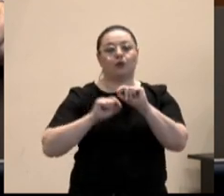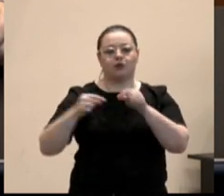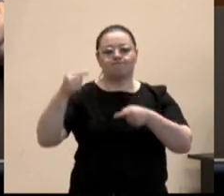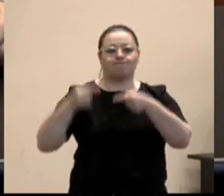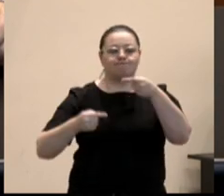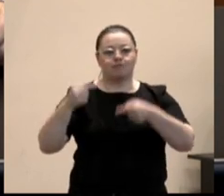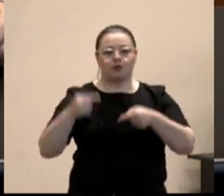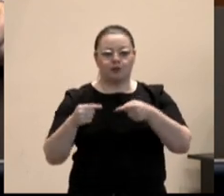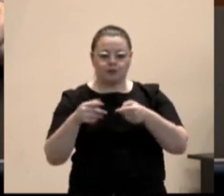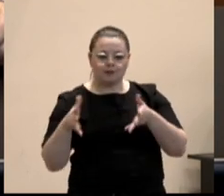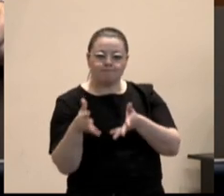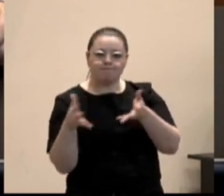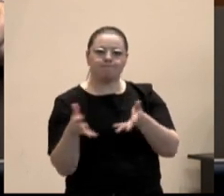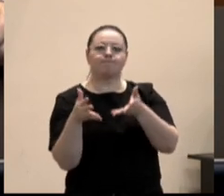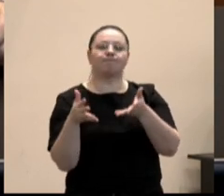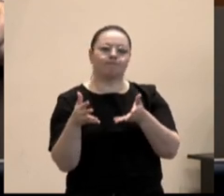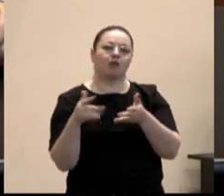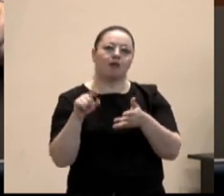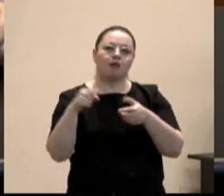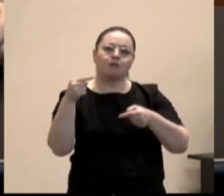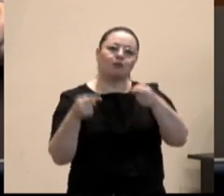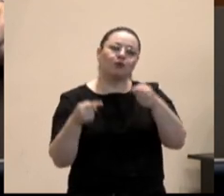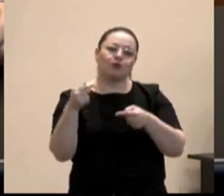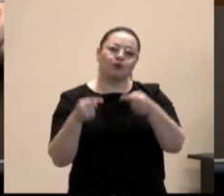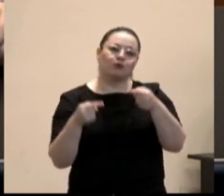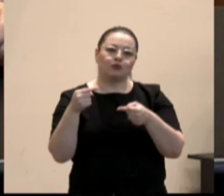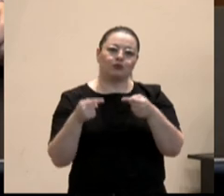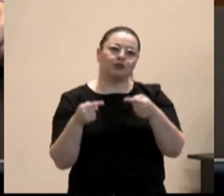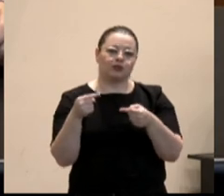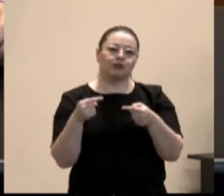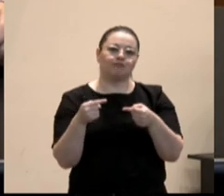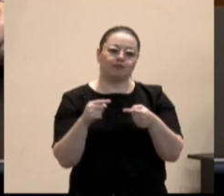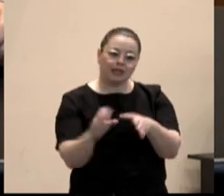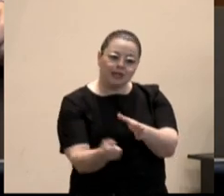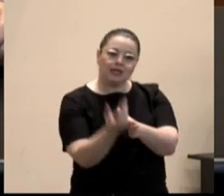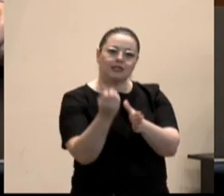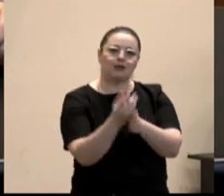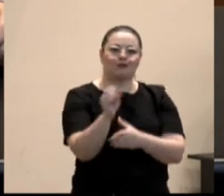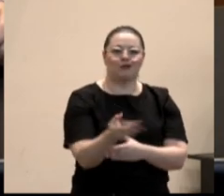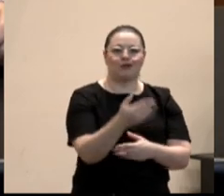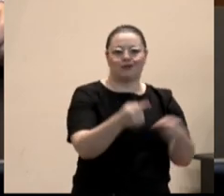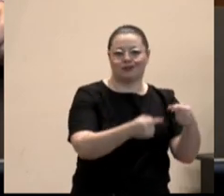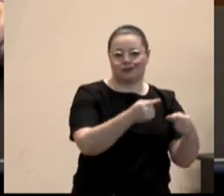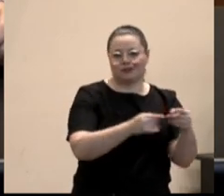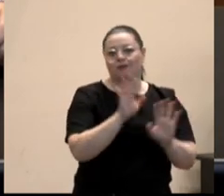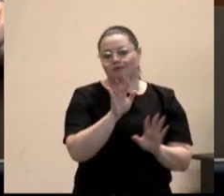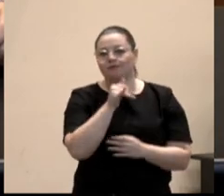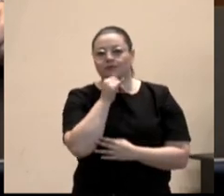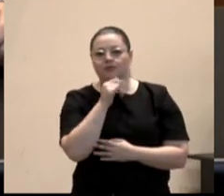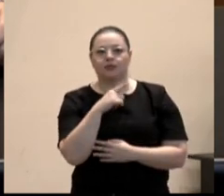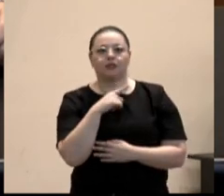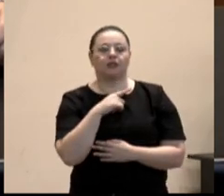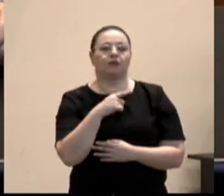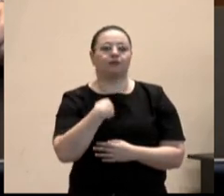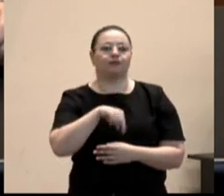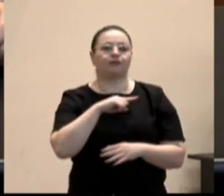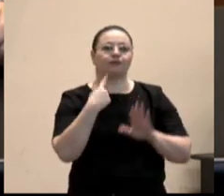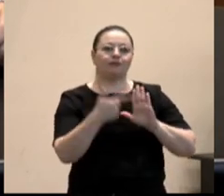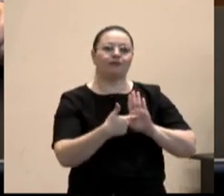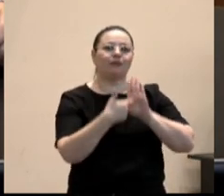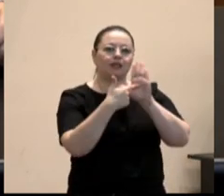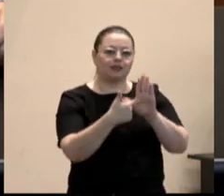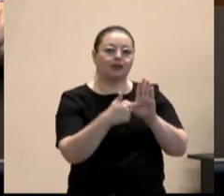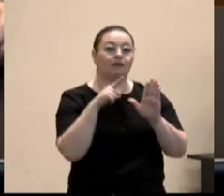indutoras de, são políticas indutoras de políticas. Nós temos a concepção apresentada ali na